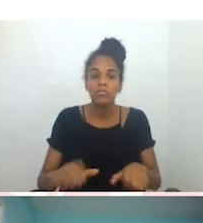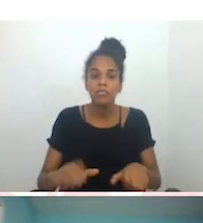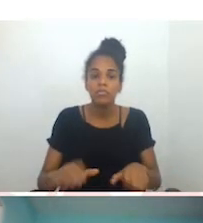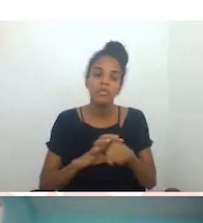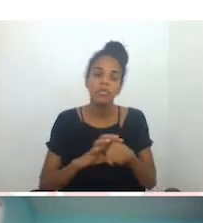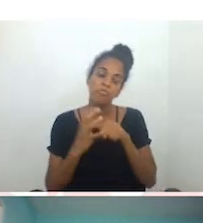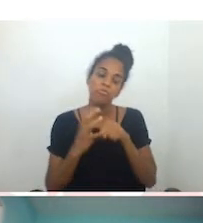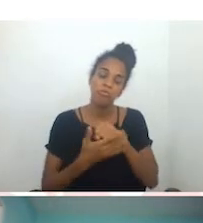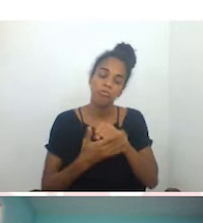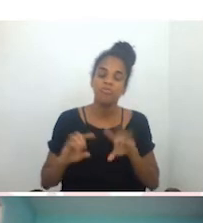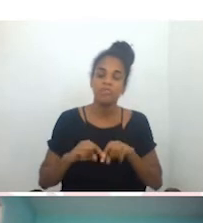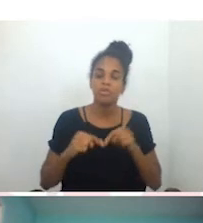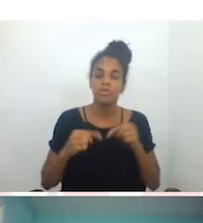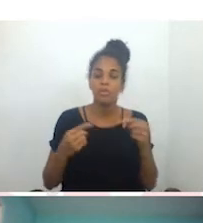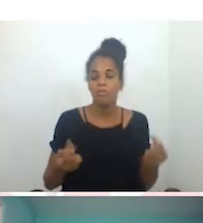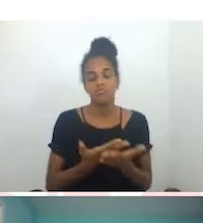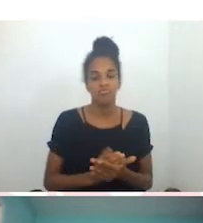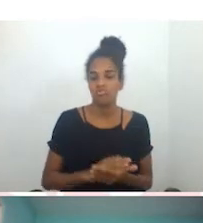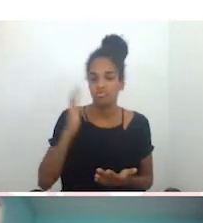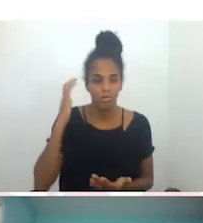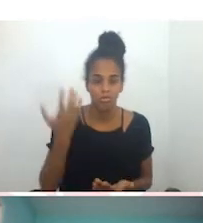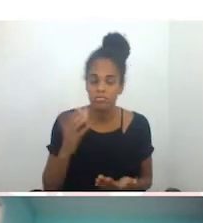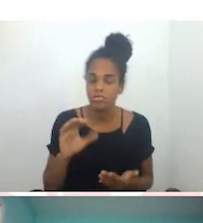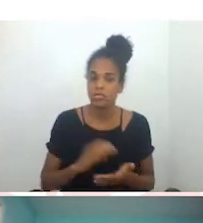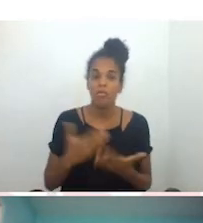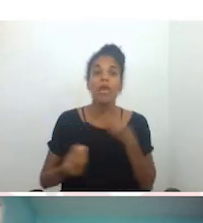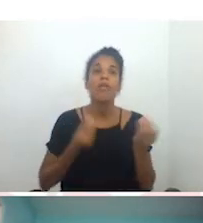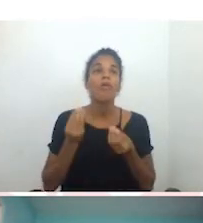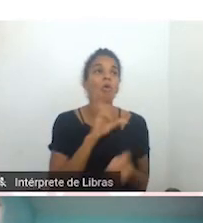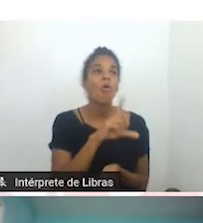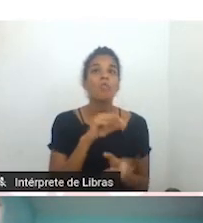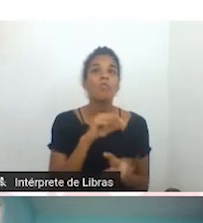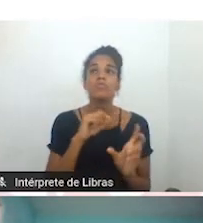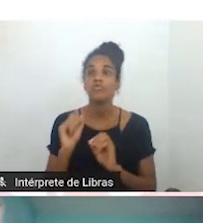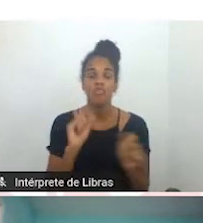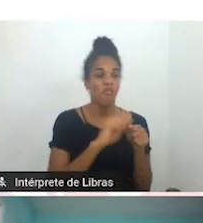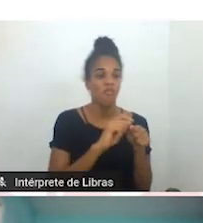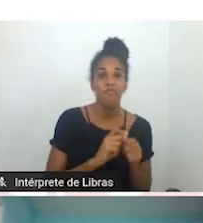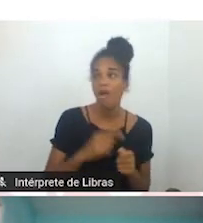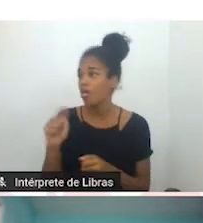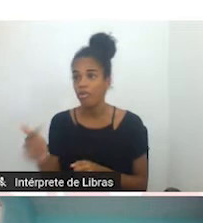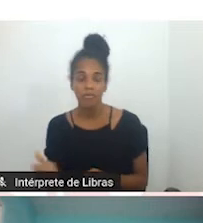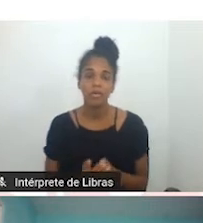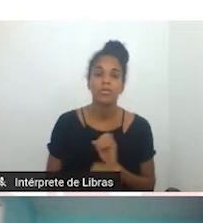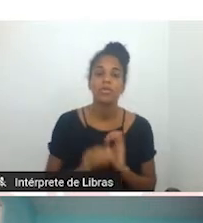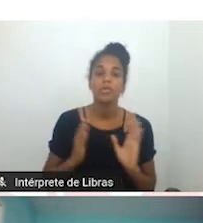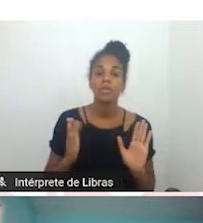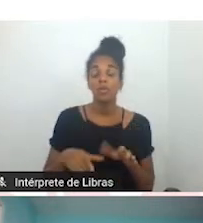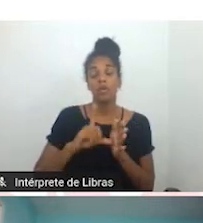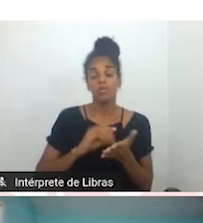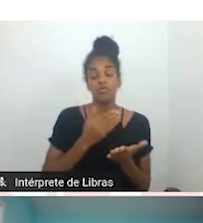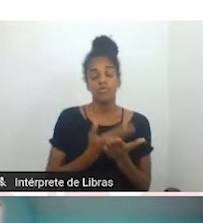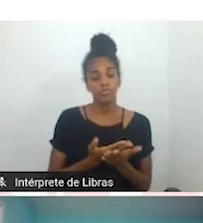gente fez e depois a gente desfez, e eu vou mostrar daqui a pouco uns estudos sobre isso, mas antes disso eu vou dizer o seguinte: o que é